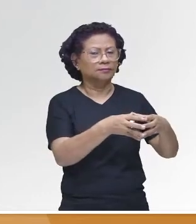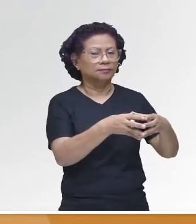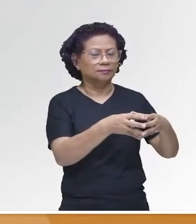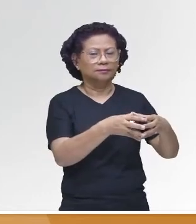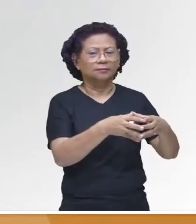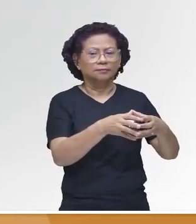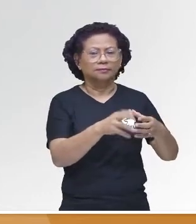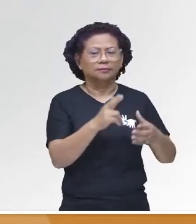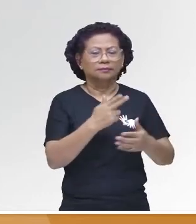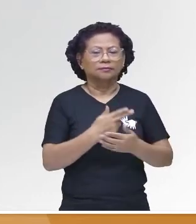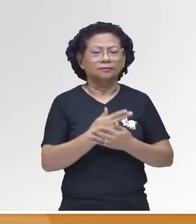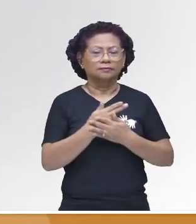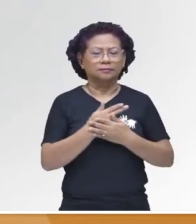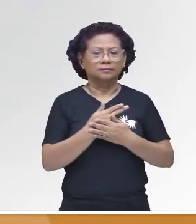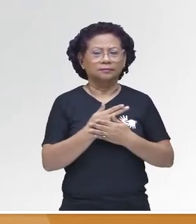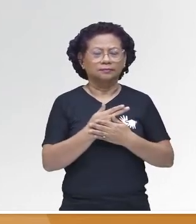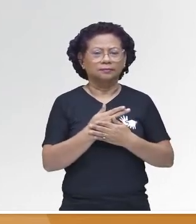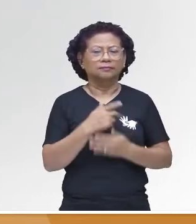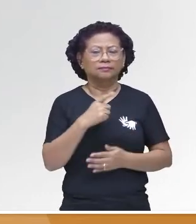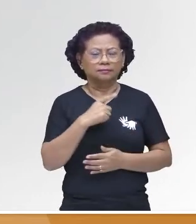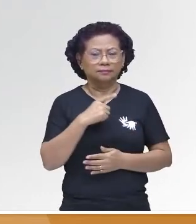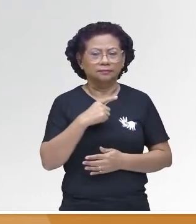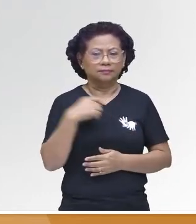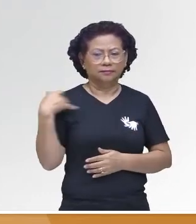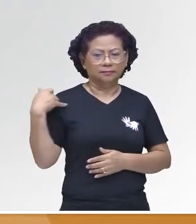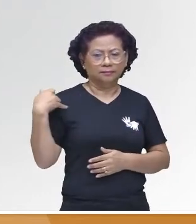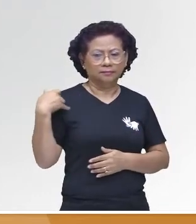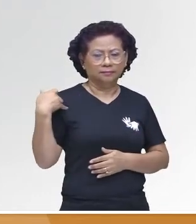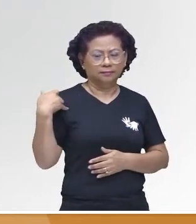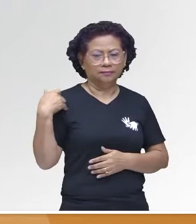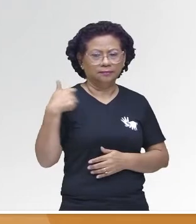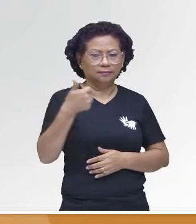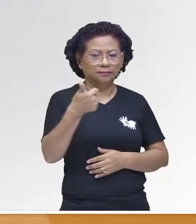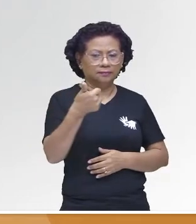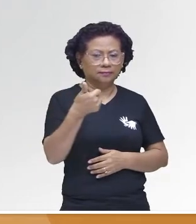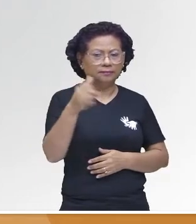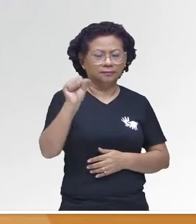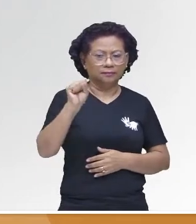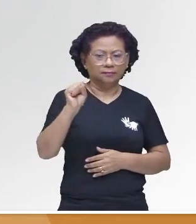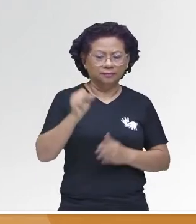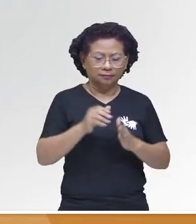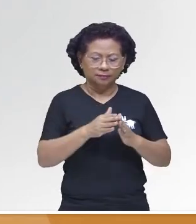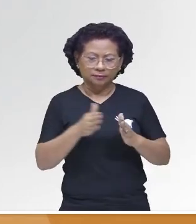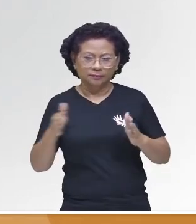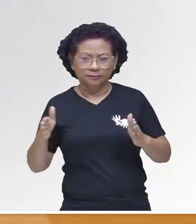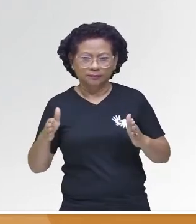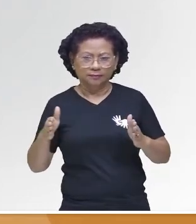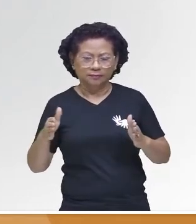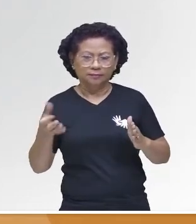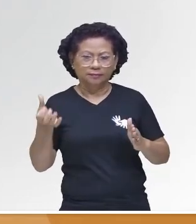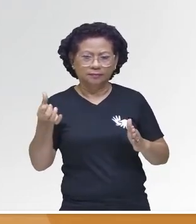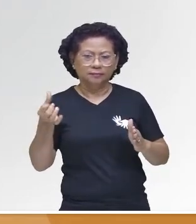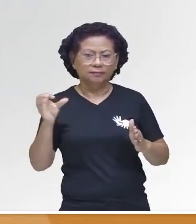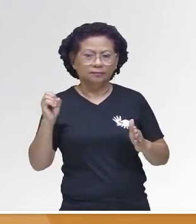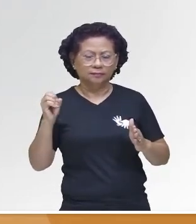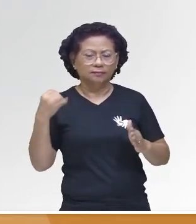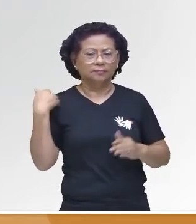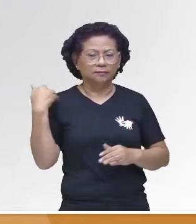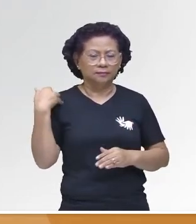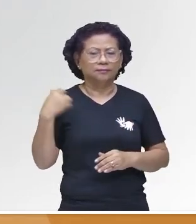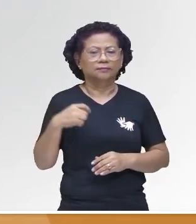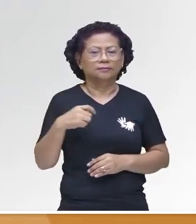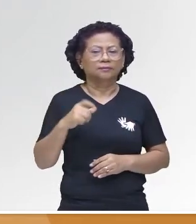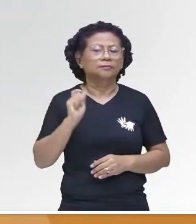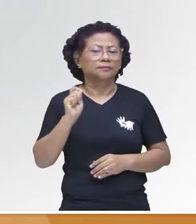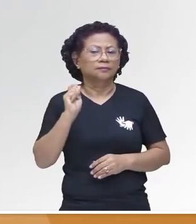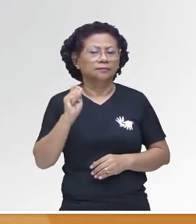as pessoas de 18 a 60 anos de idade que tivessem direito a